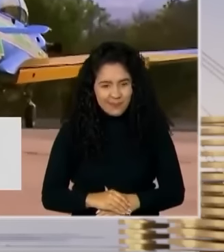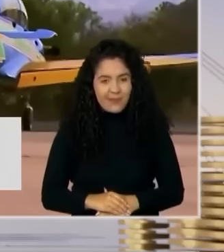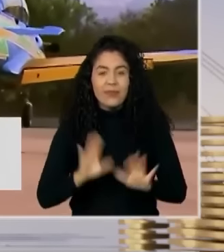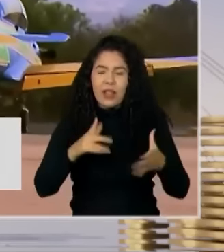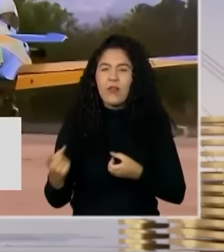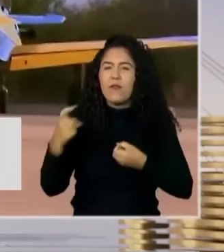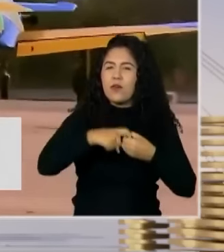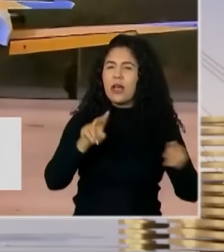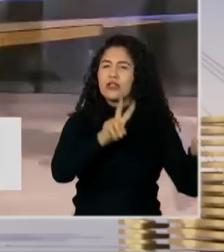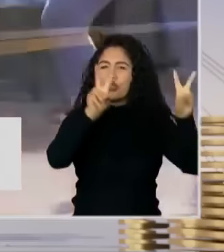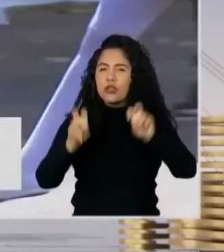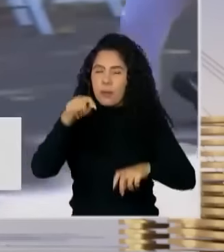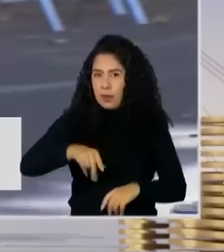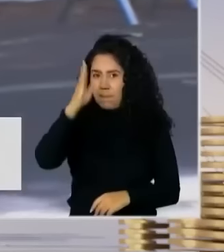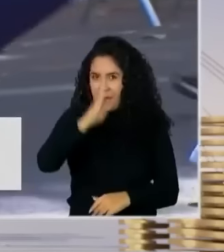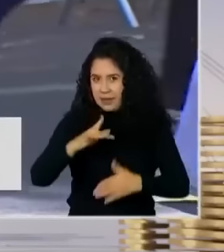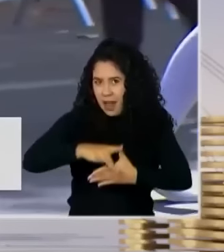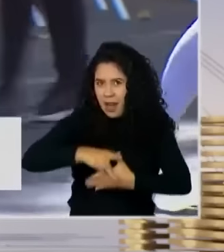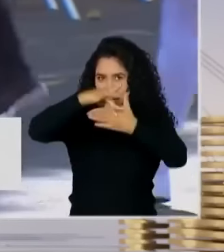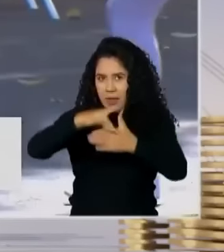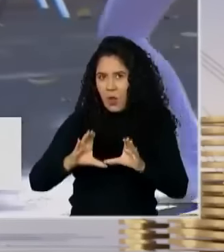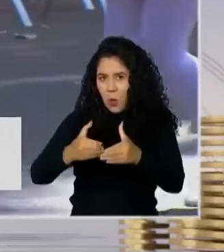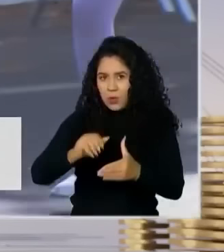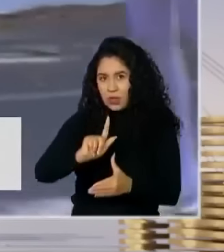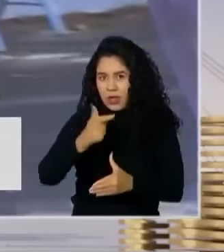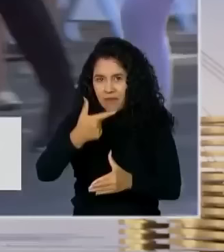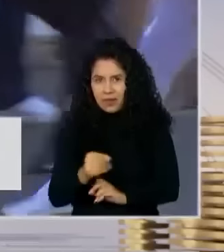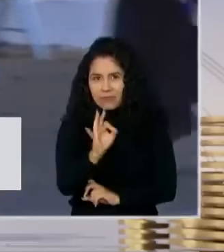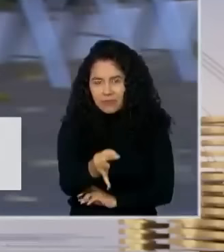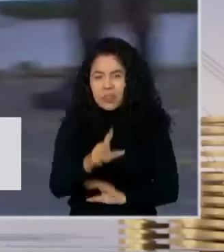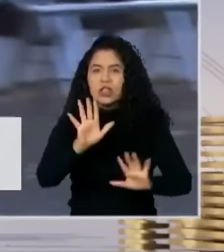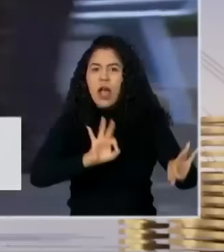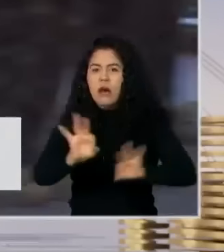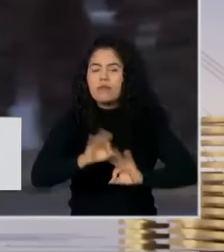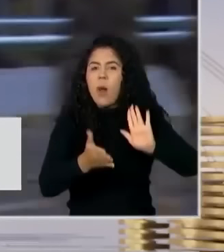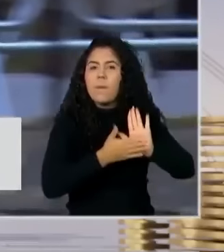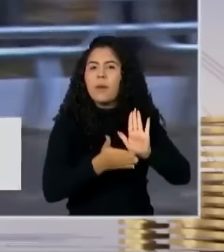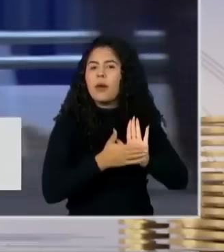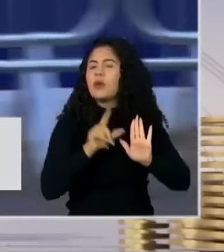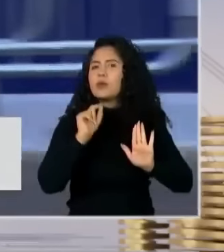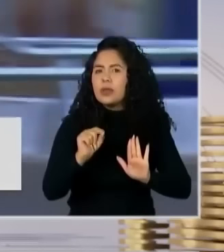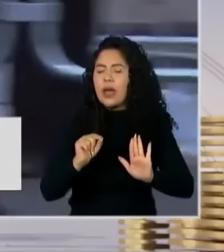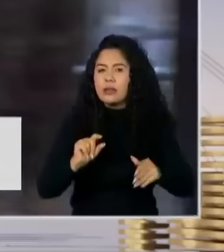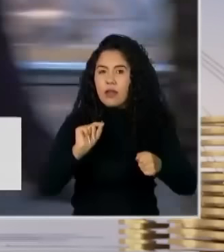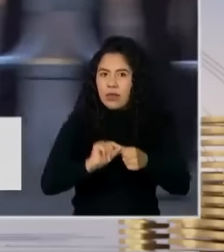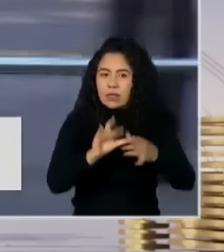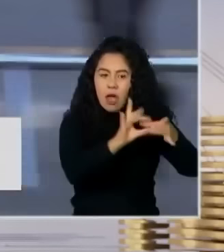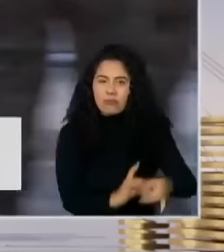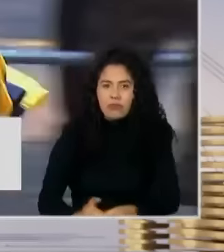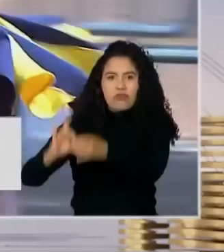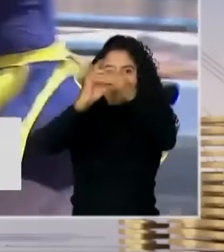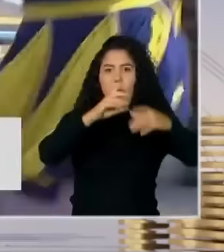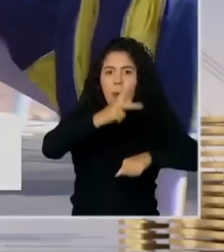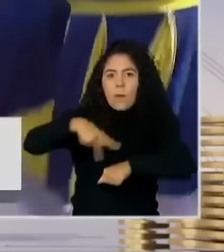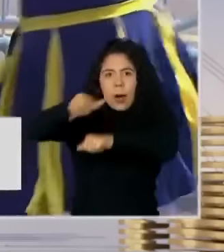da ultrapassagem da liberdade de expressão, ele deve ser coibido, mas jamais previamente. Agora a pergunta do Diego